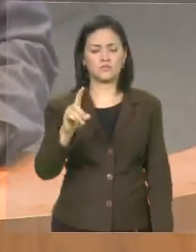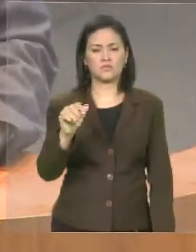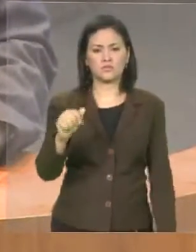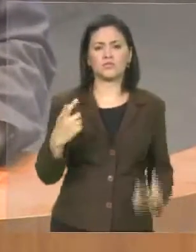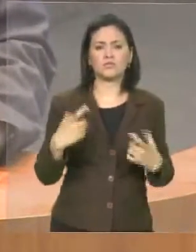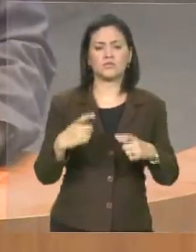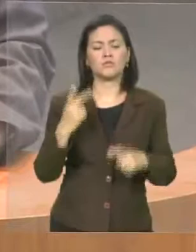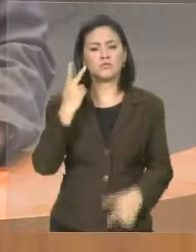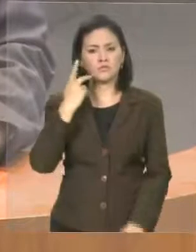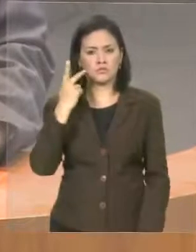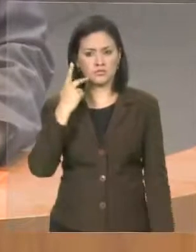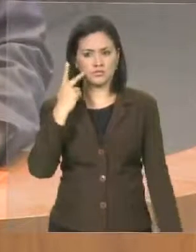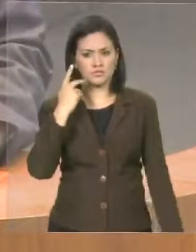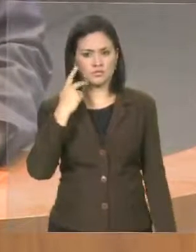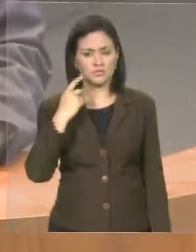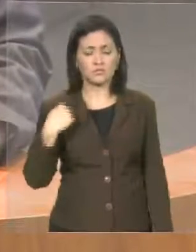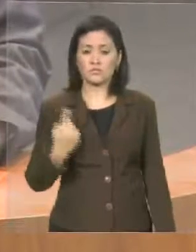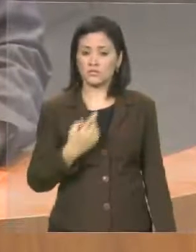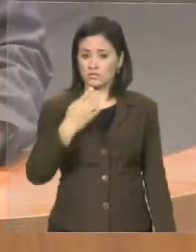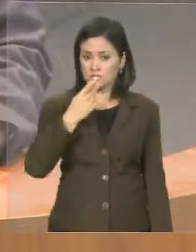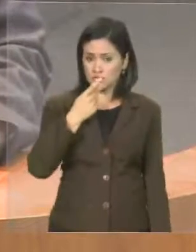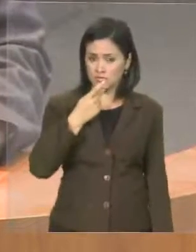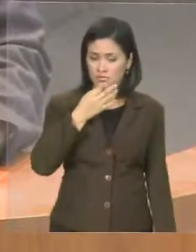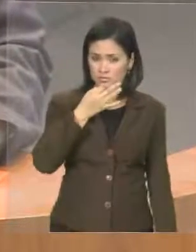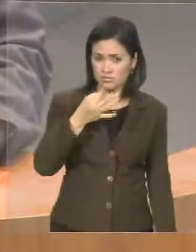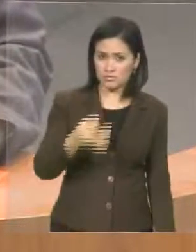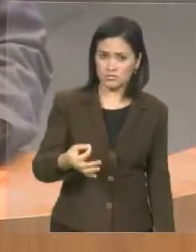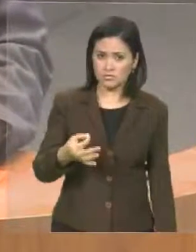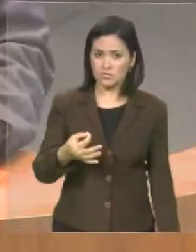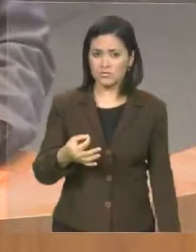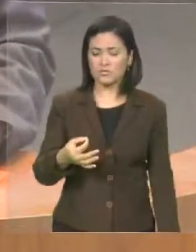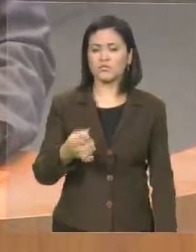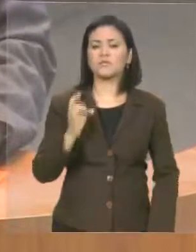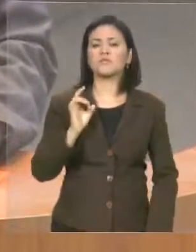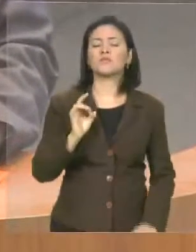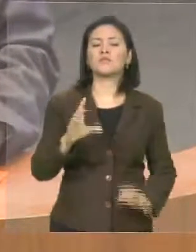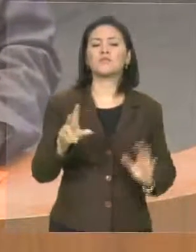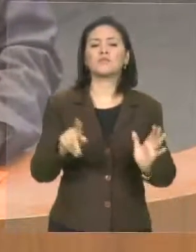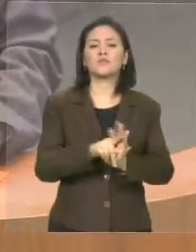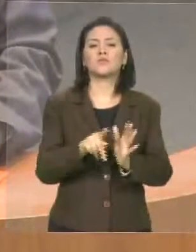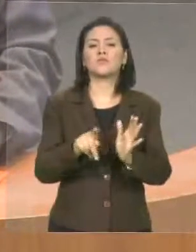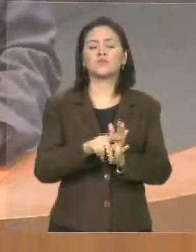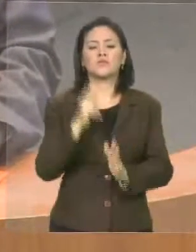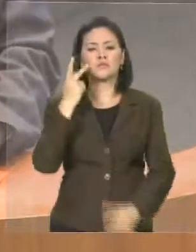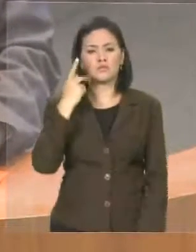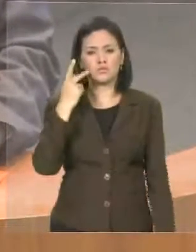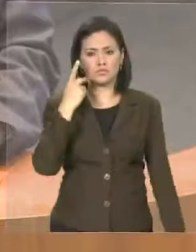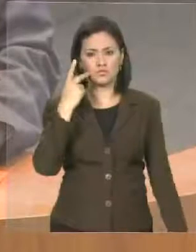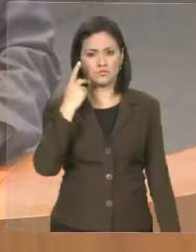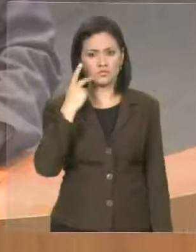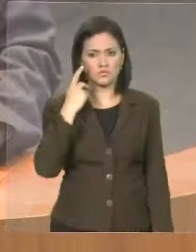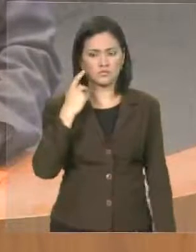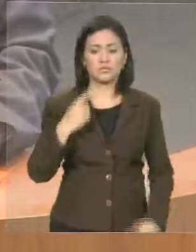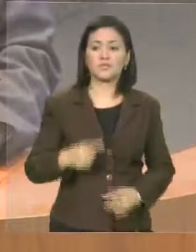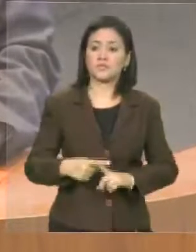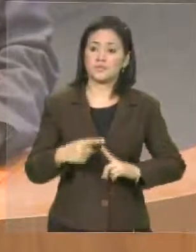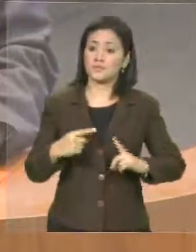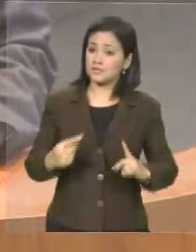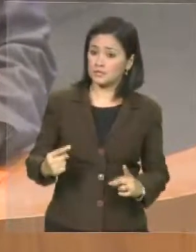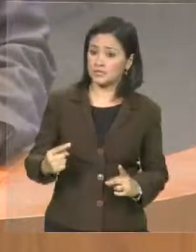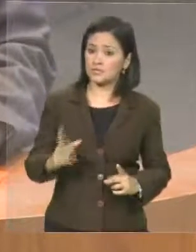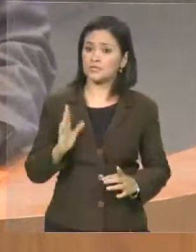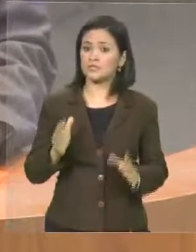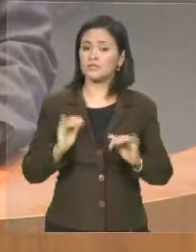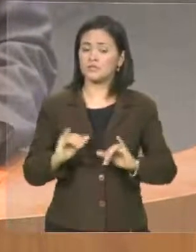no nosso ponto de vista, esse resultado é válido somente para o Ceará, para o estado do Ceará. No entanto, como já disse,